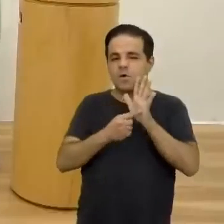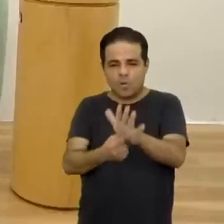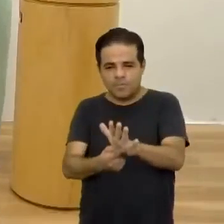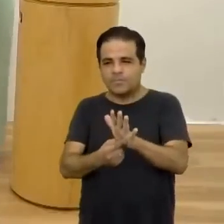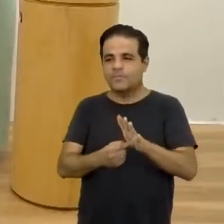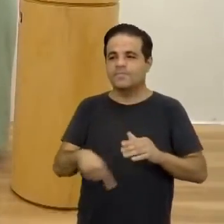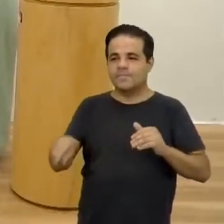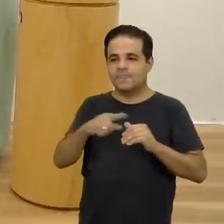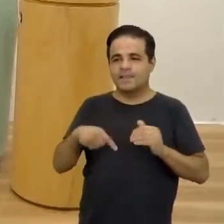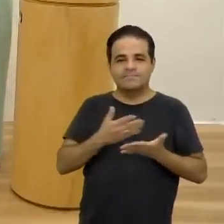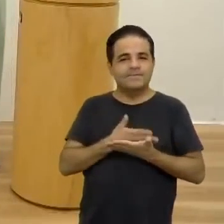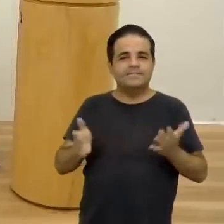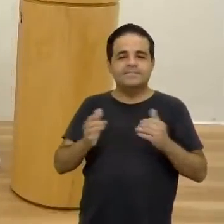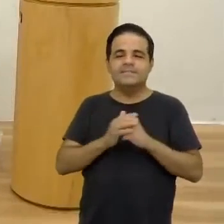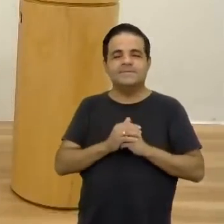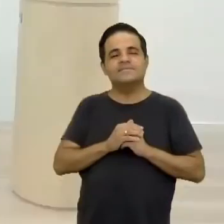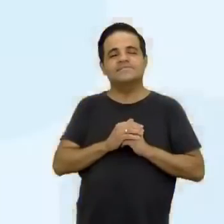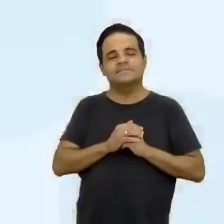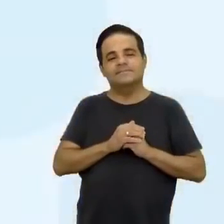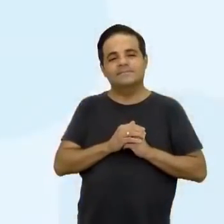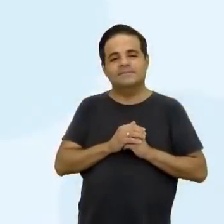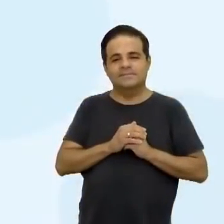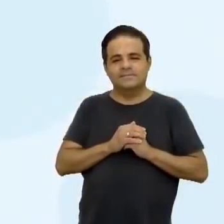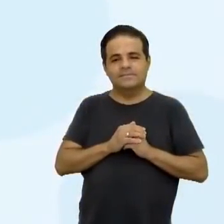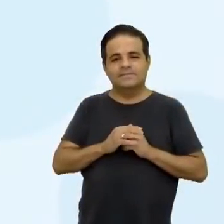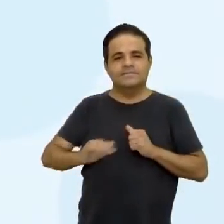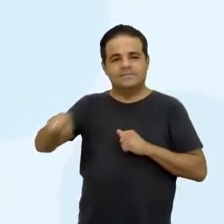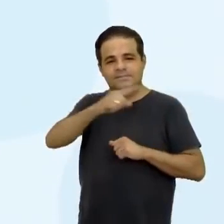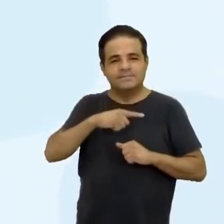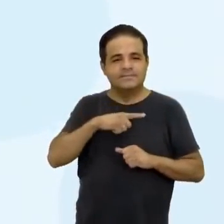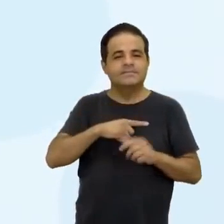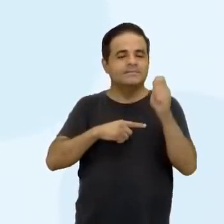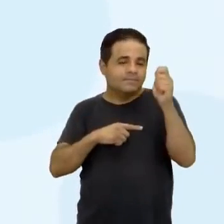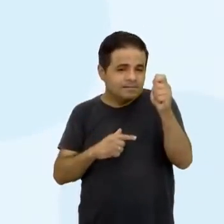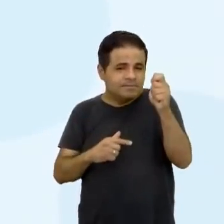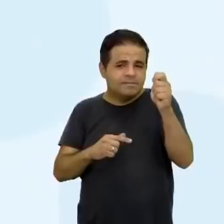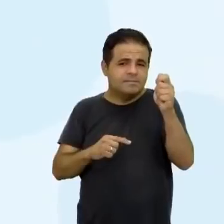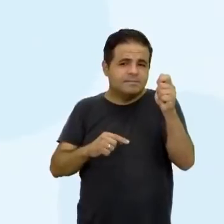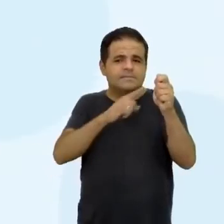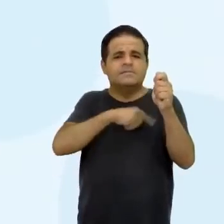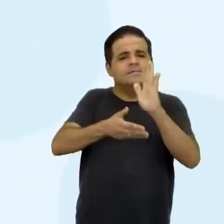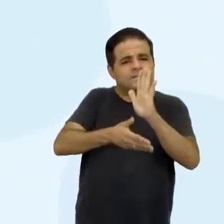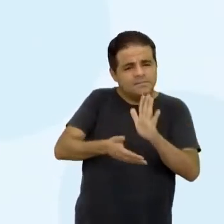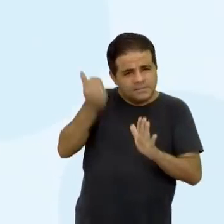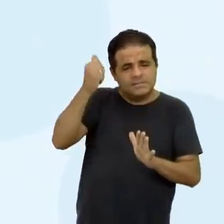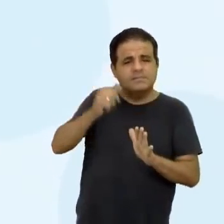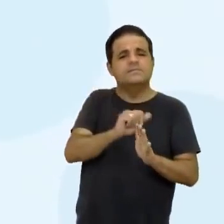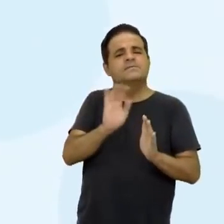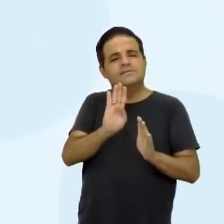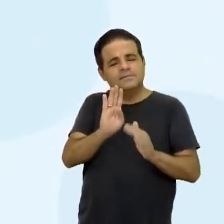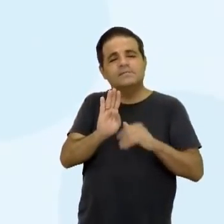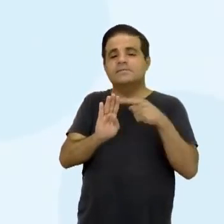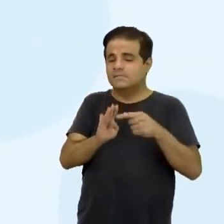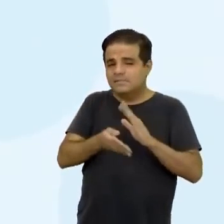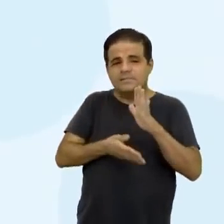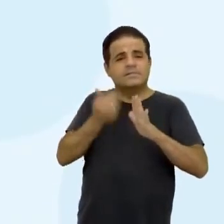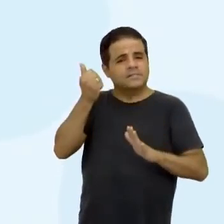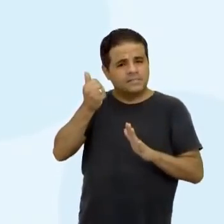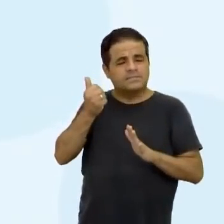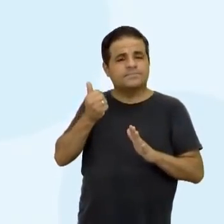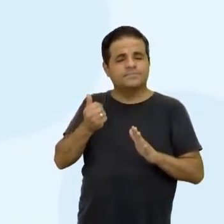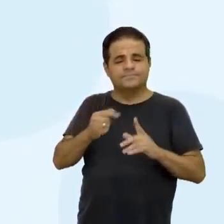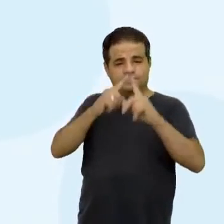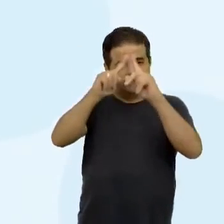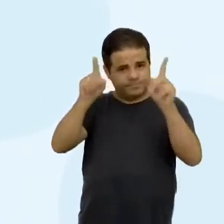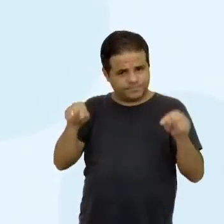vocês aqui na telinha como que vai ficar o desenho Olha lá eu tenho lado a vou tirar um pedaço de Tá certo tirando então